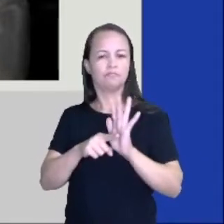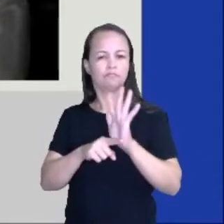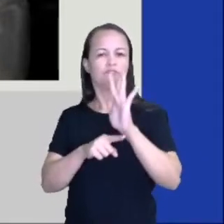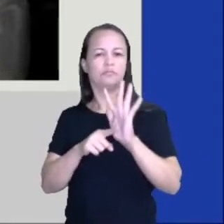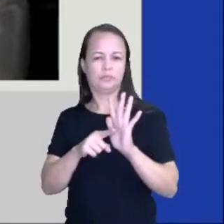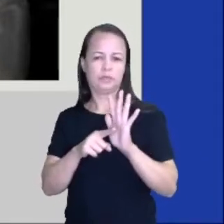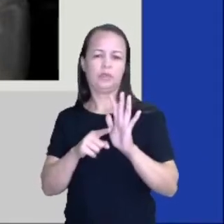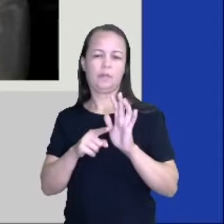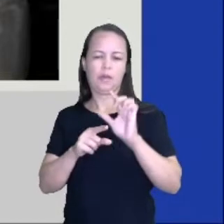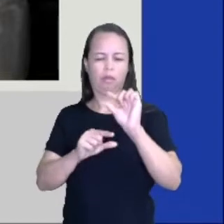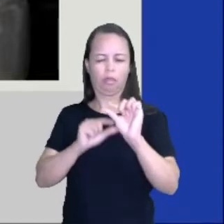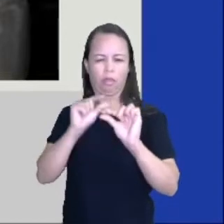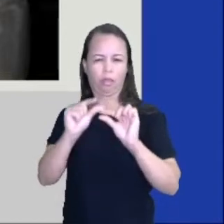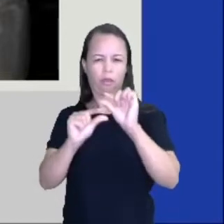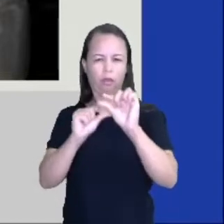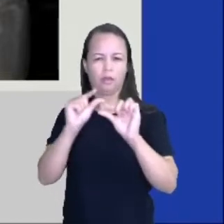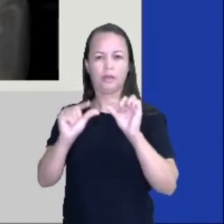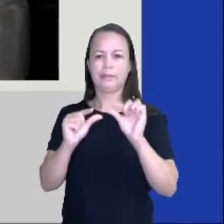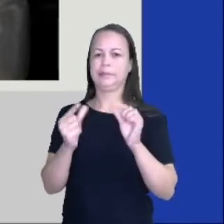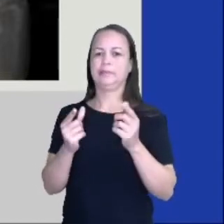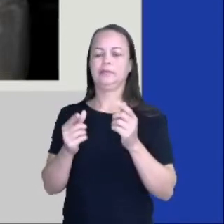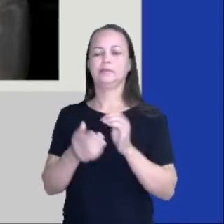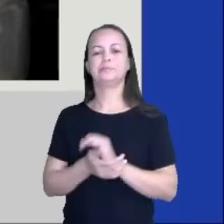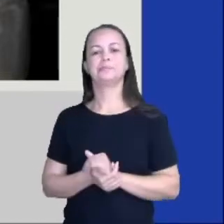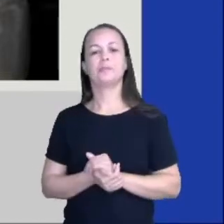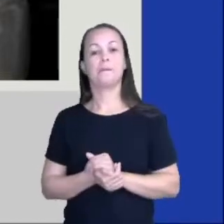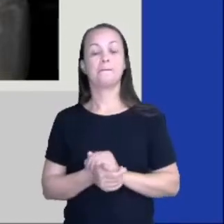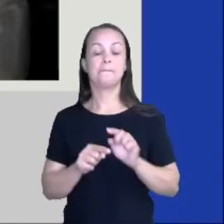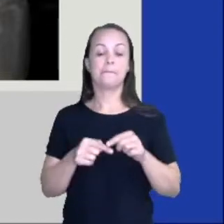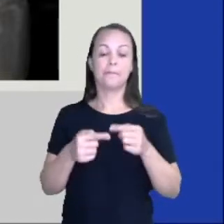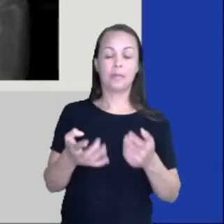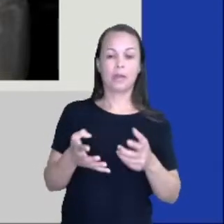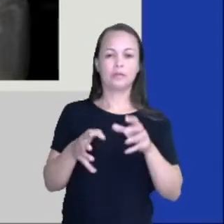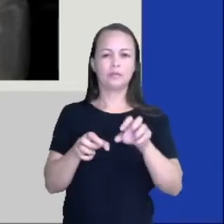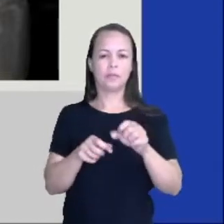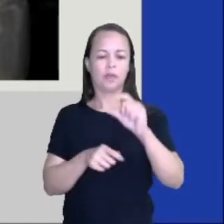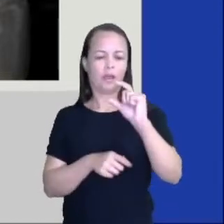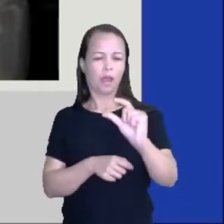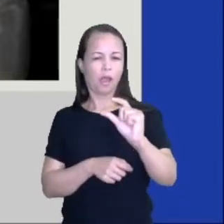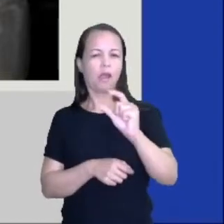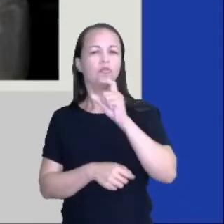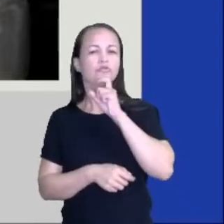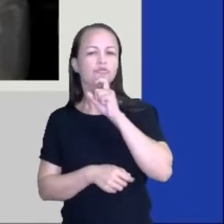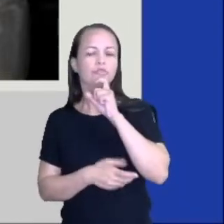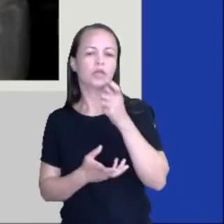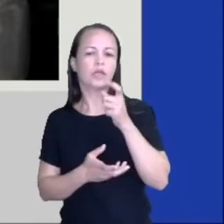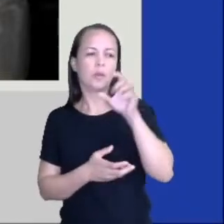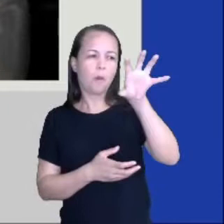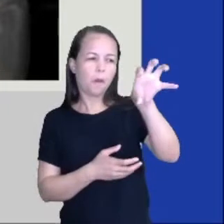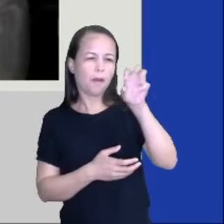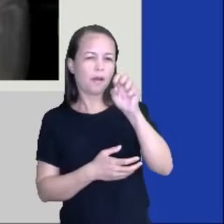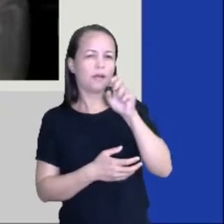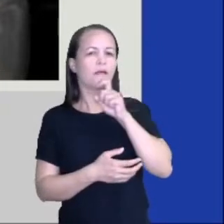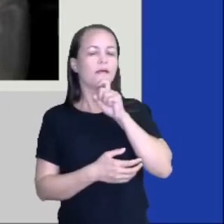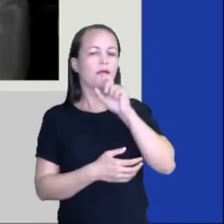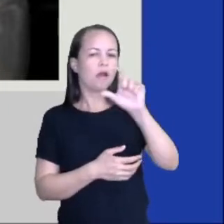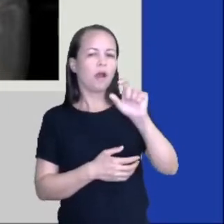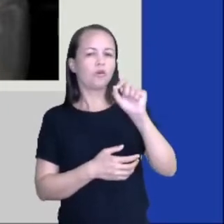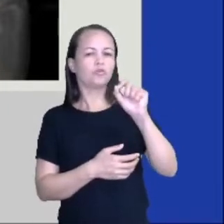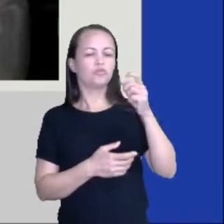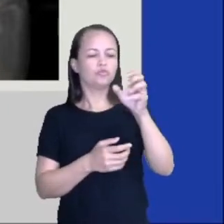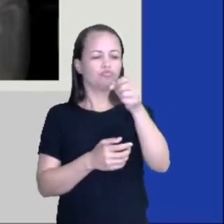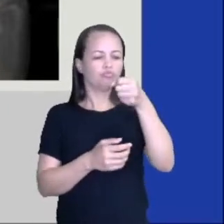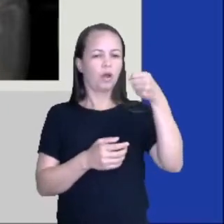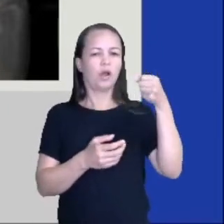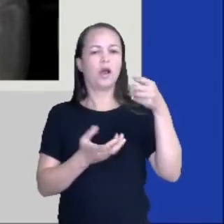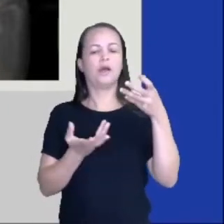pequenas partículas. Mas se a gente pegar o gelo e tirarmos do congelador e colocarmos em